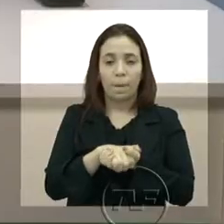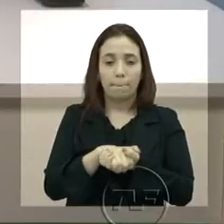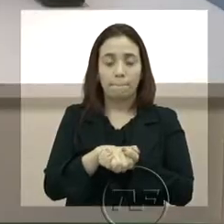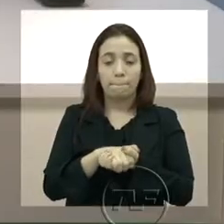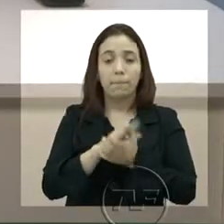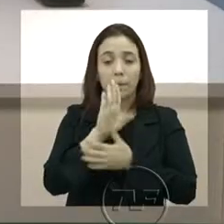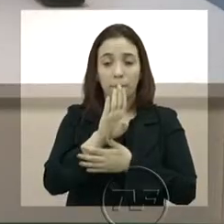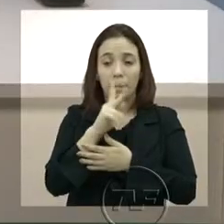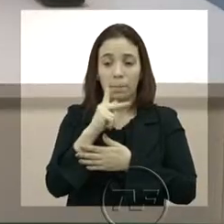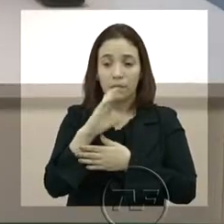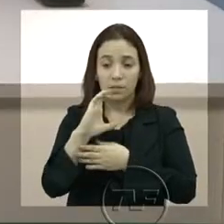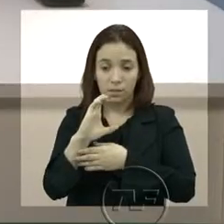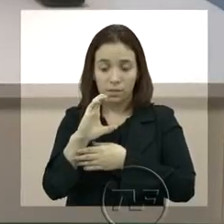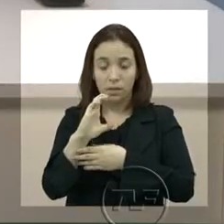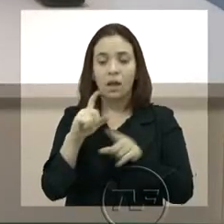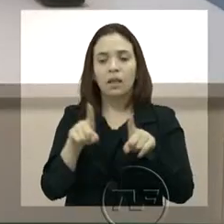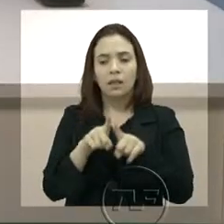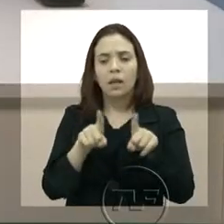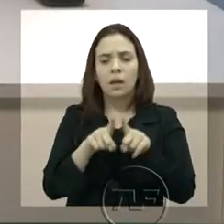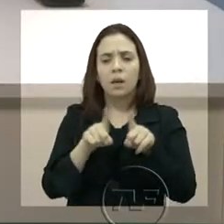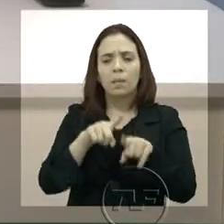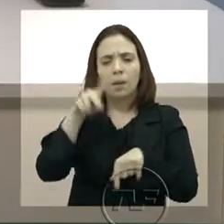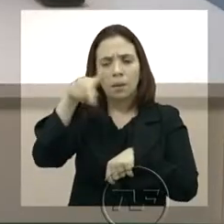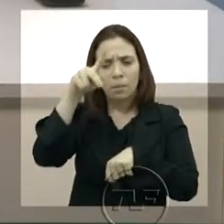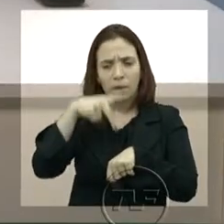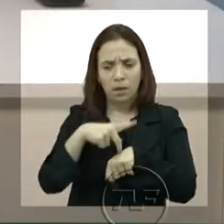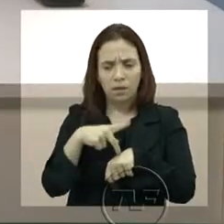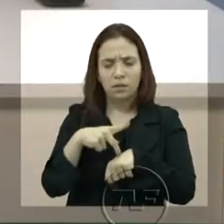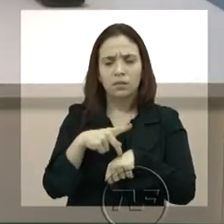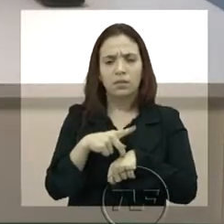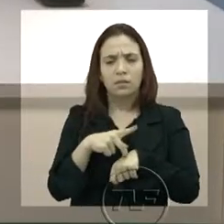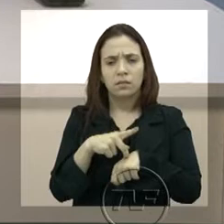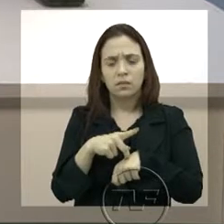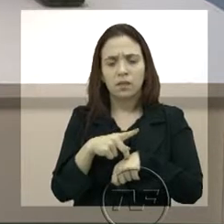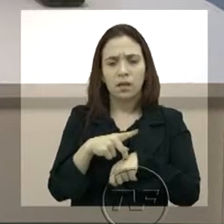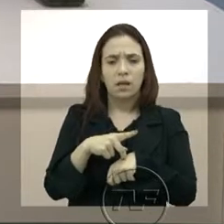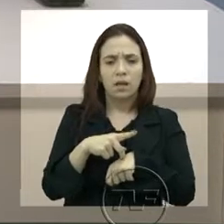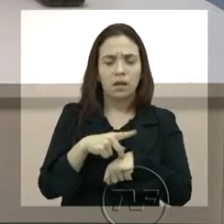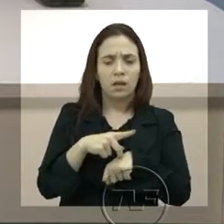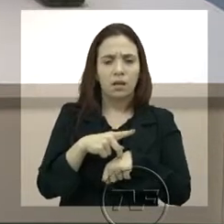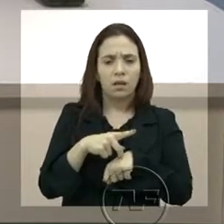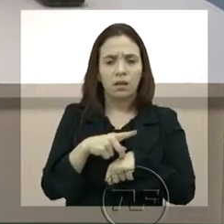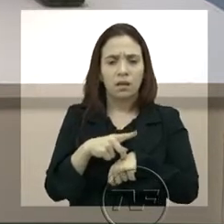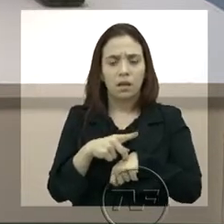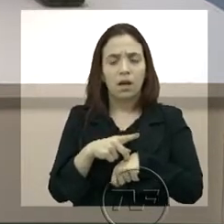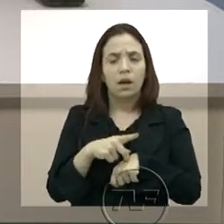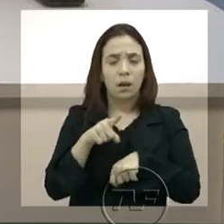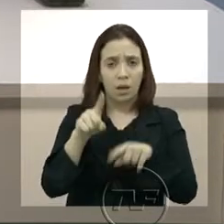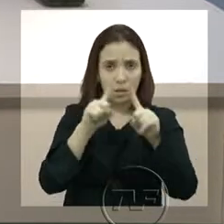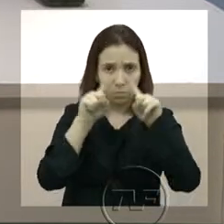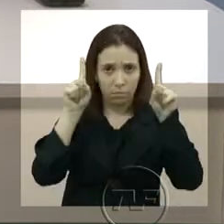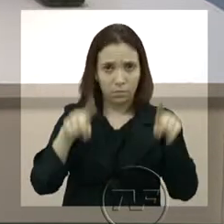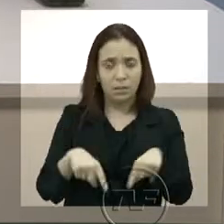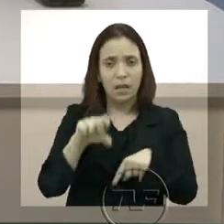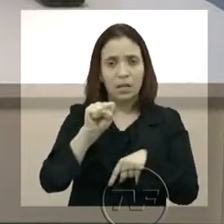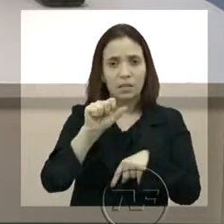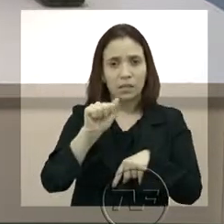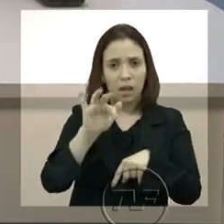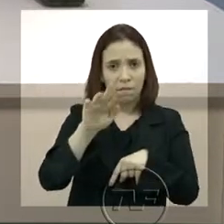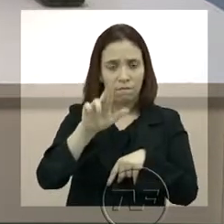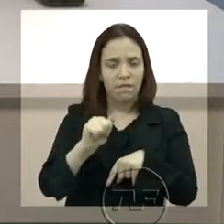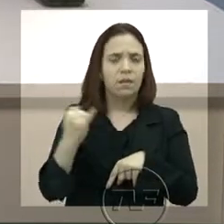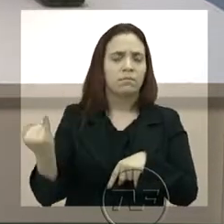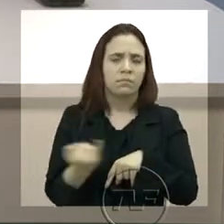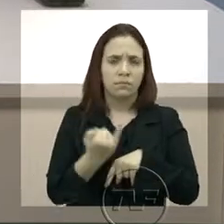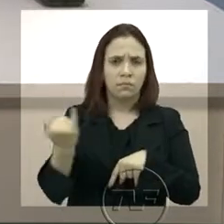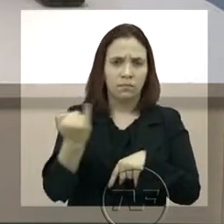do BPC, como para o país, né? O Plano Safra é fundamental. Como você muito bem falou,